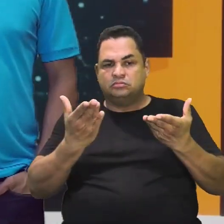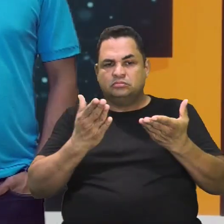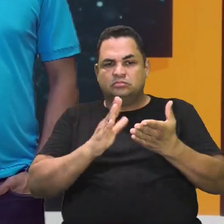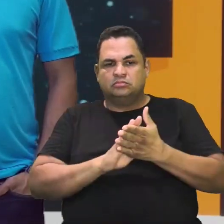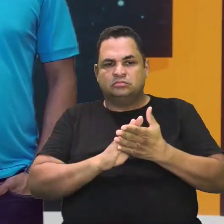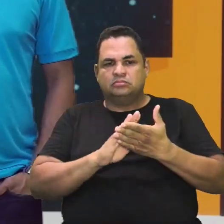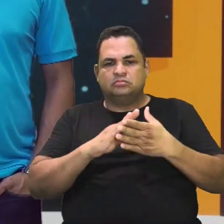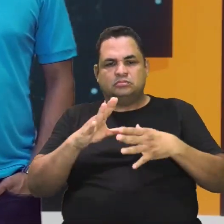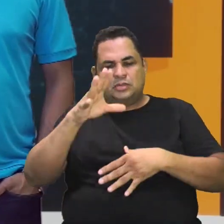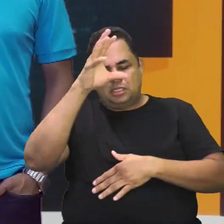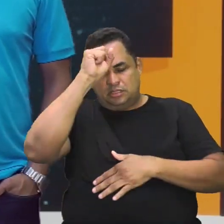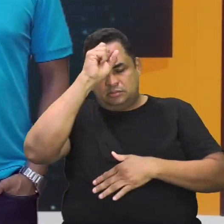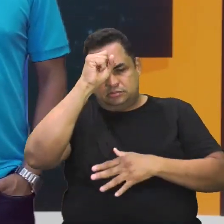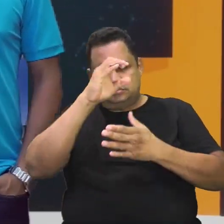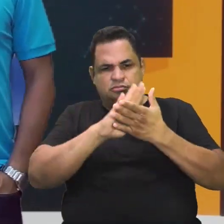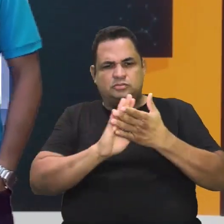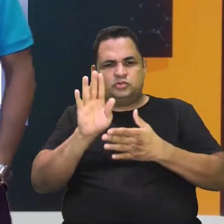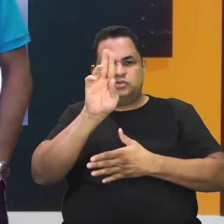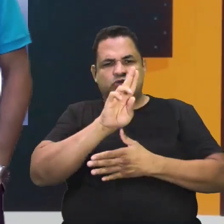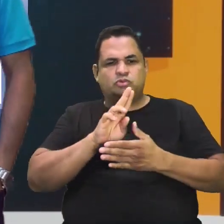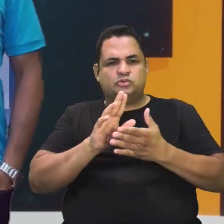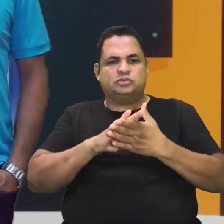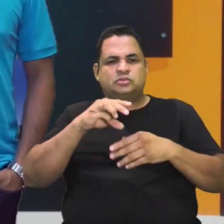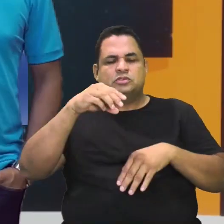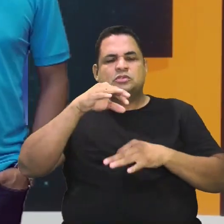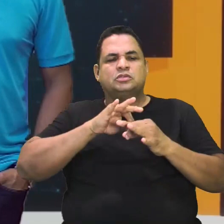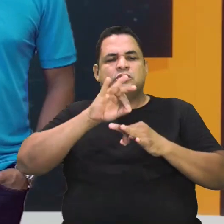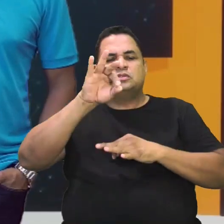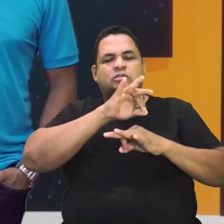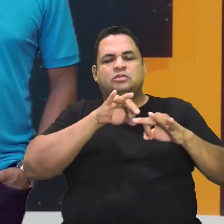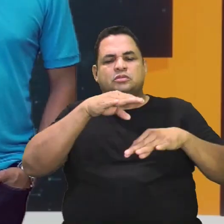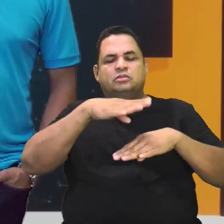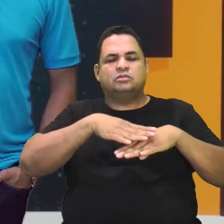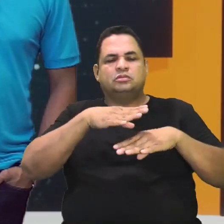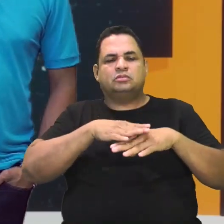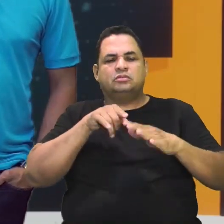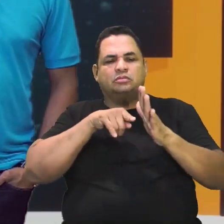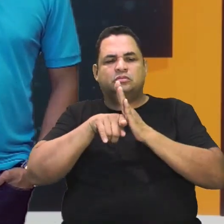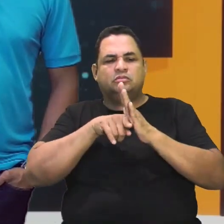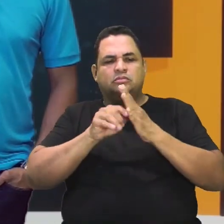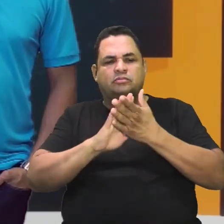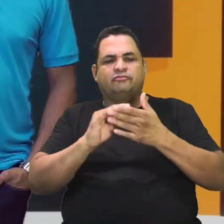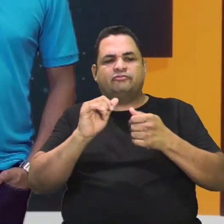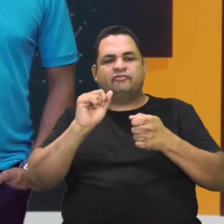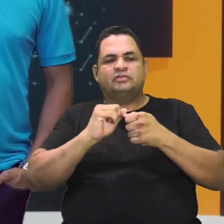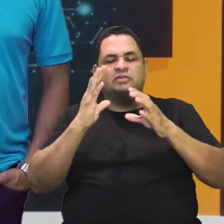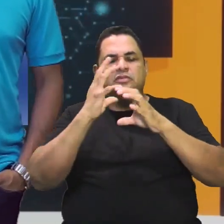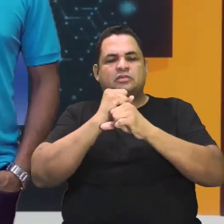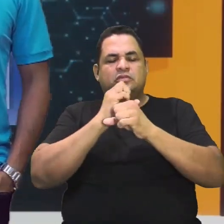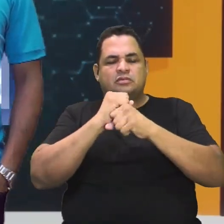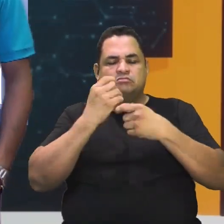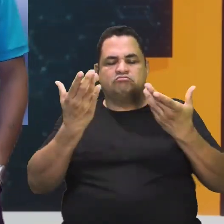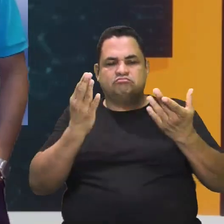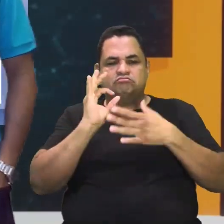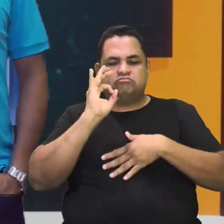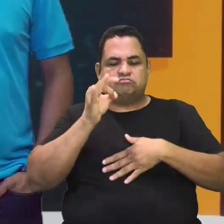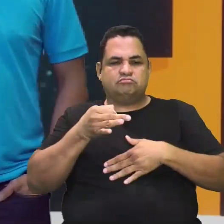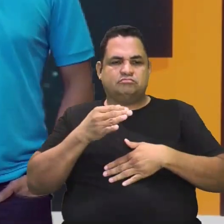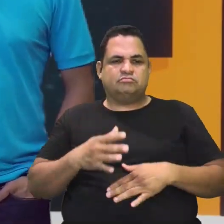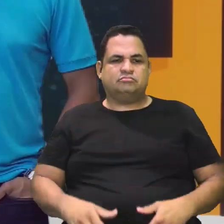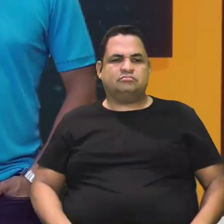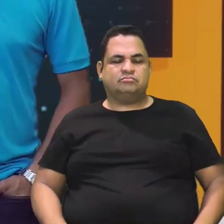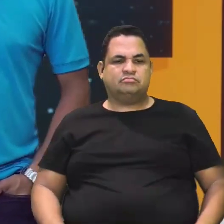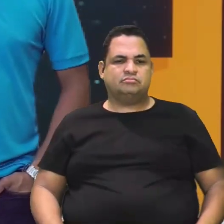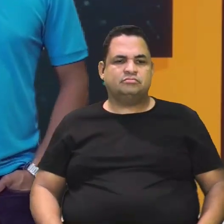agora assimilar isso pela geometria analítica e fazer os devidos cálculos necessários. Não vamos ficar sem, tá? Sinto